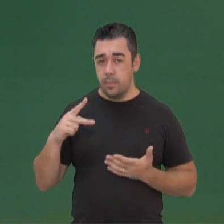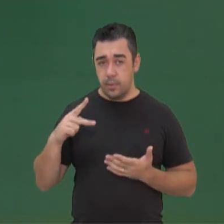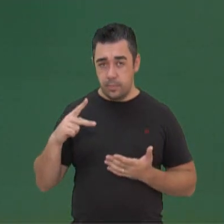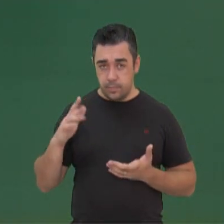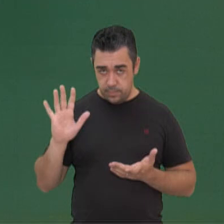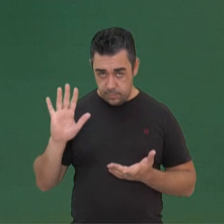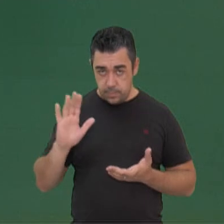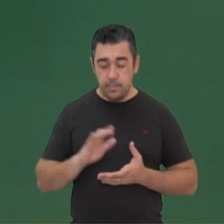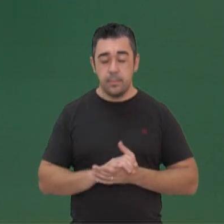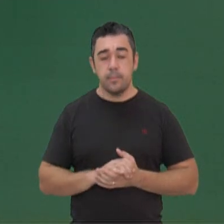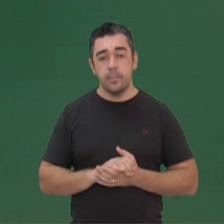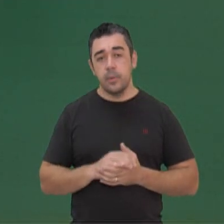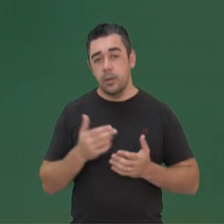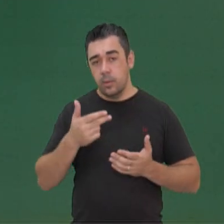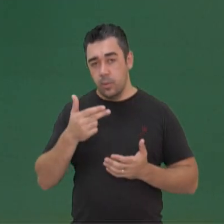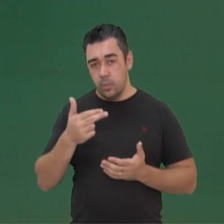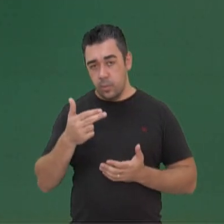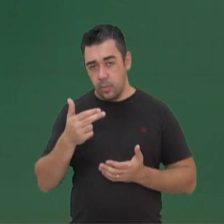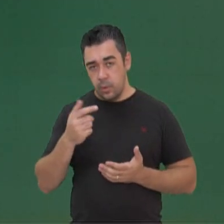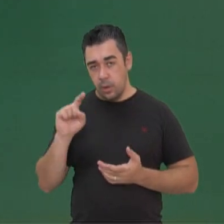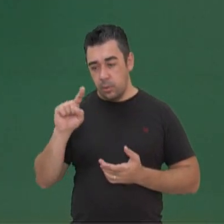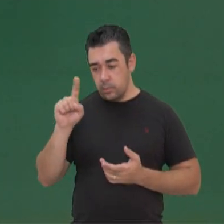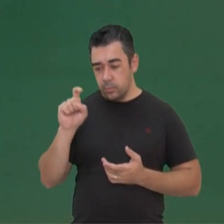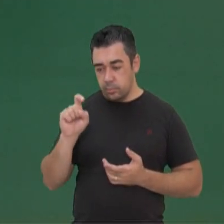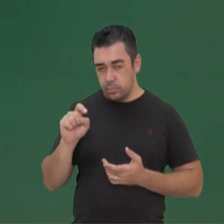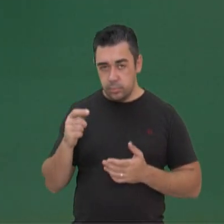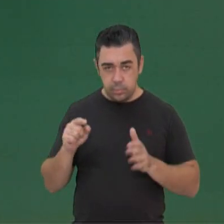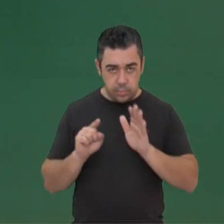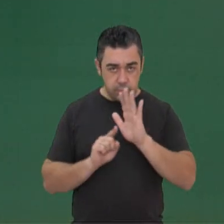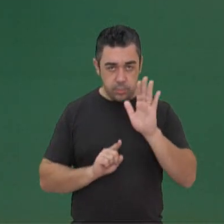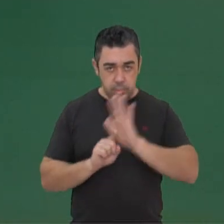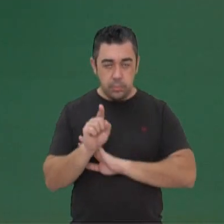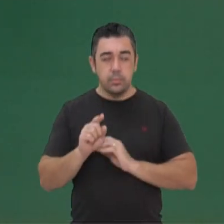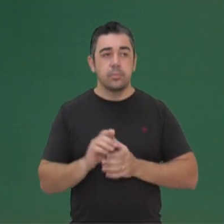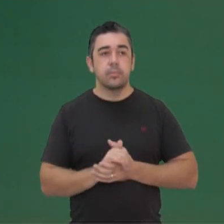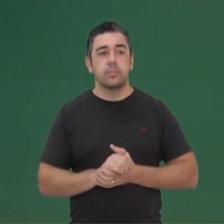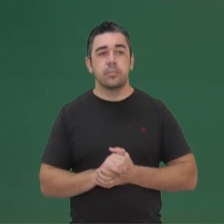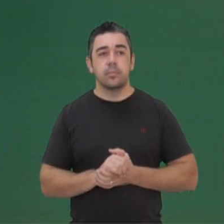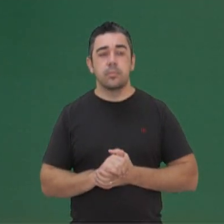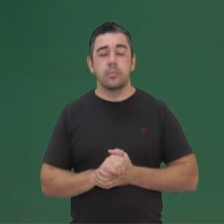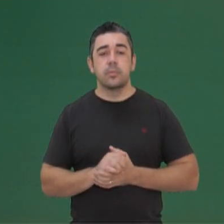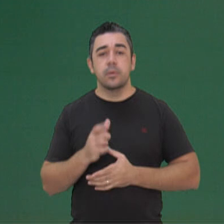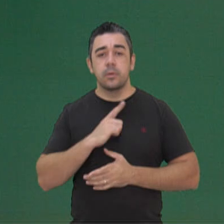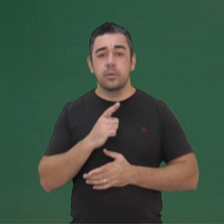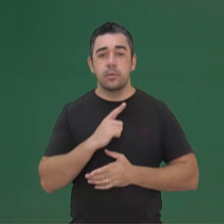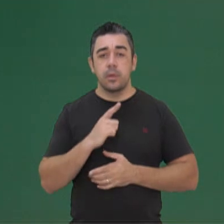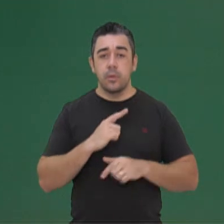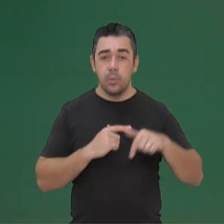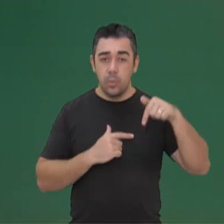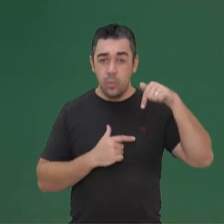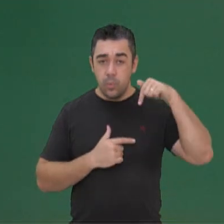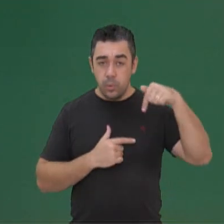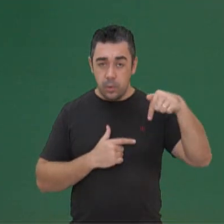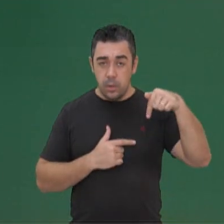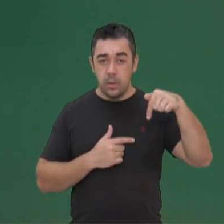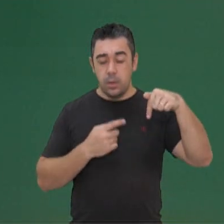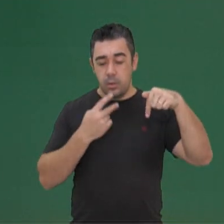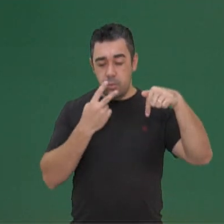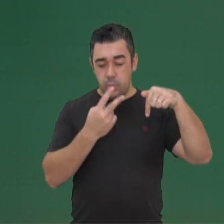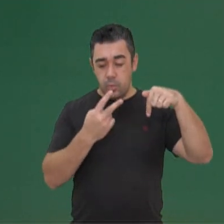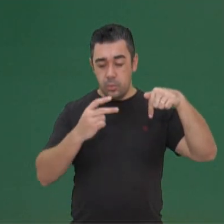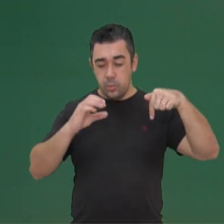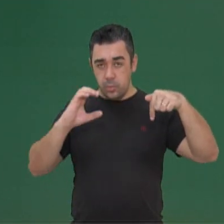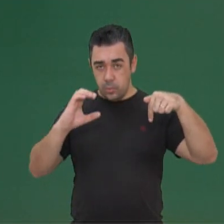elétrica? Igual ponto de interrogação, é o que ele está perguntando. De uma carga de 2 coulombs. Carga